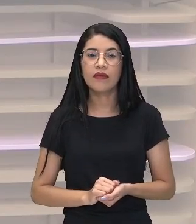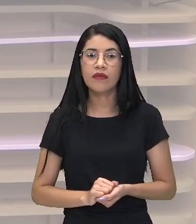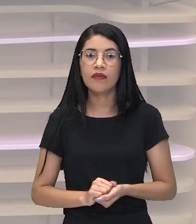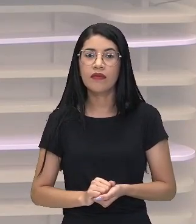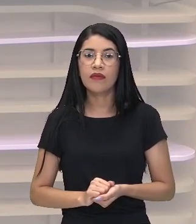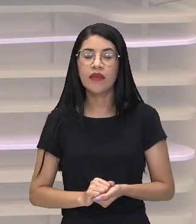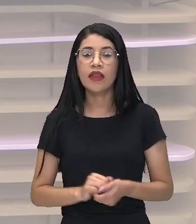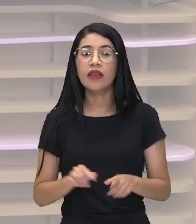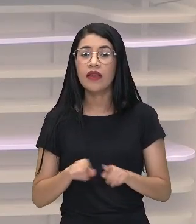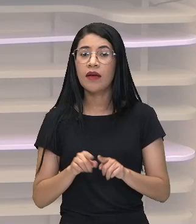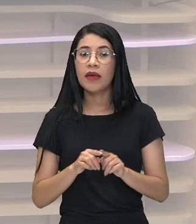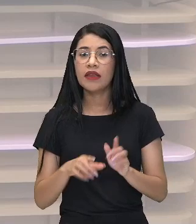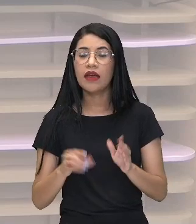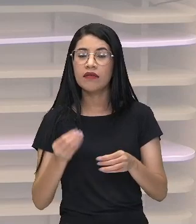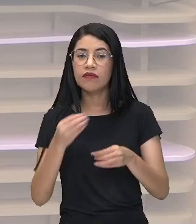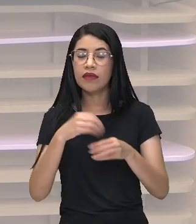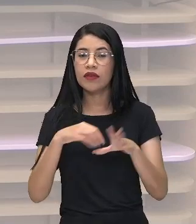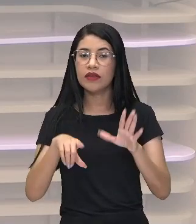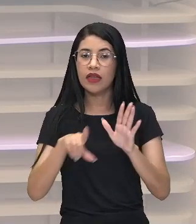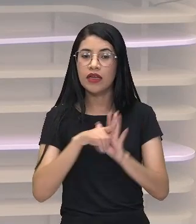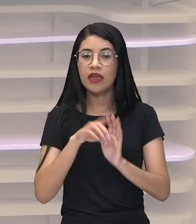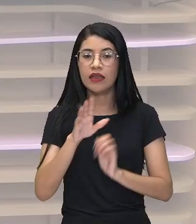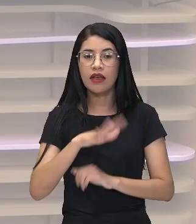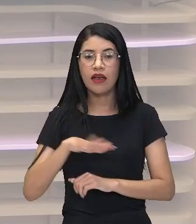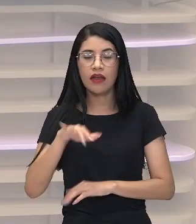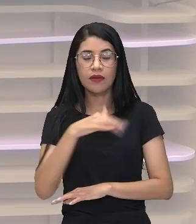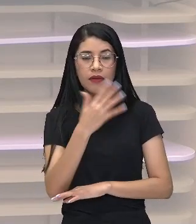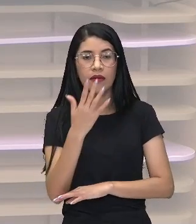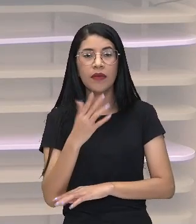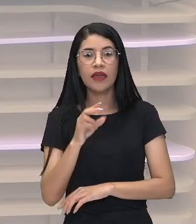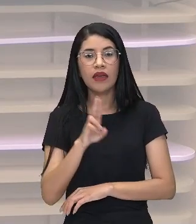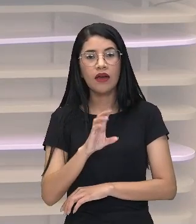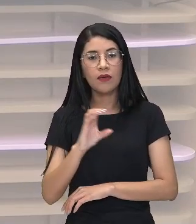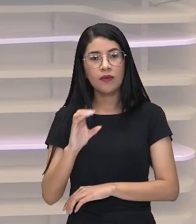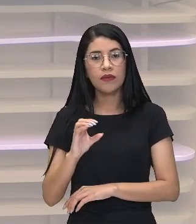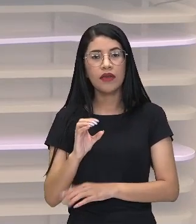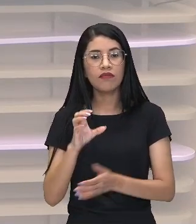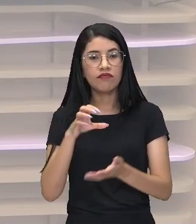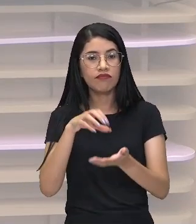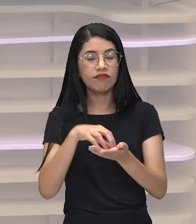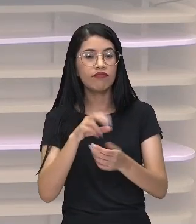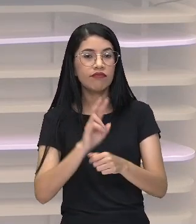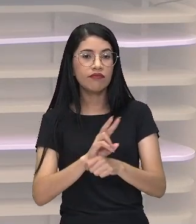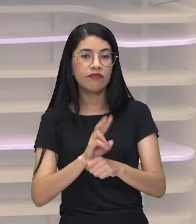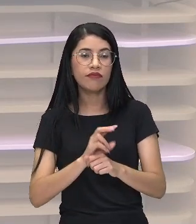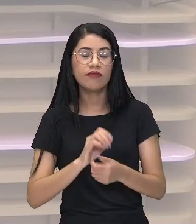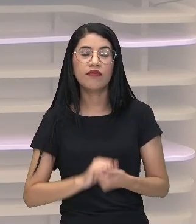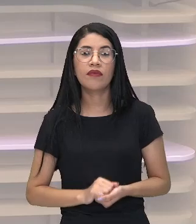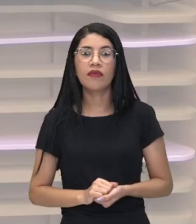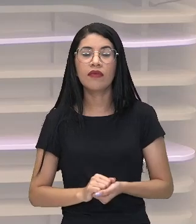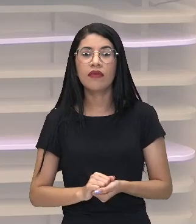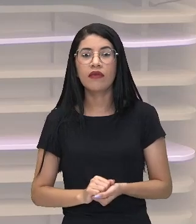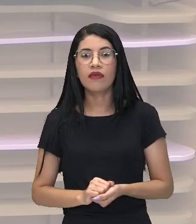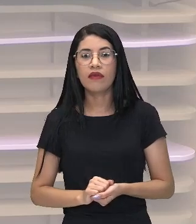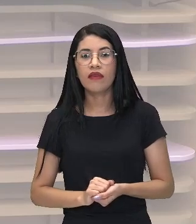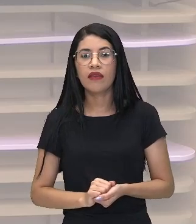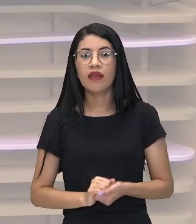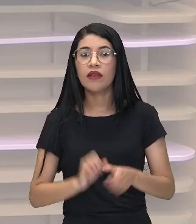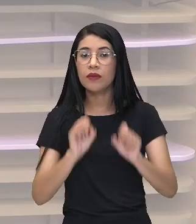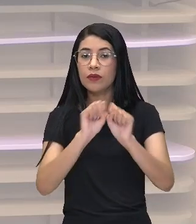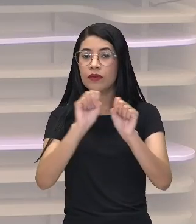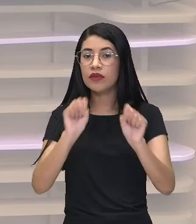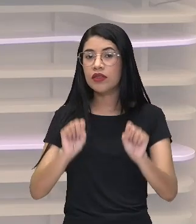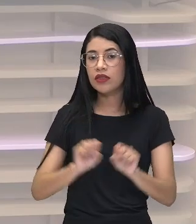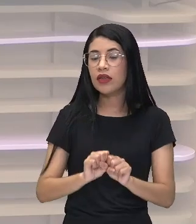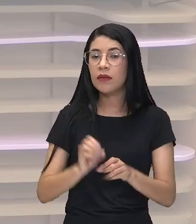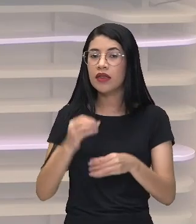nossa legislação ambiental, né, o Sistema Nacional de Unidades de Conservação. Então, dentro desse sistema, nós